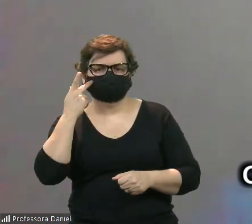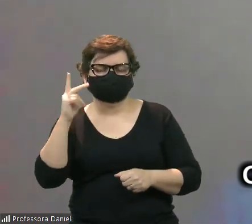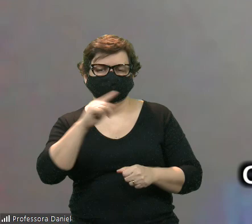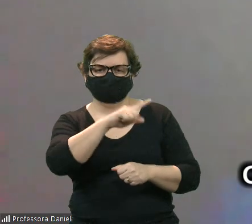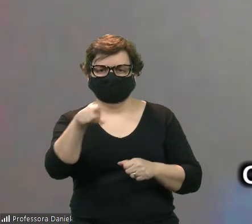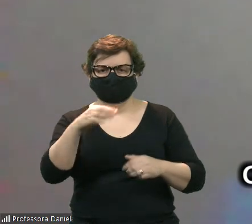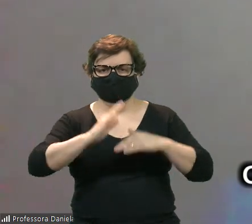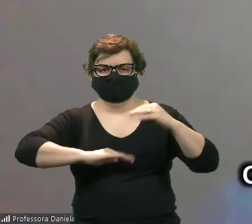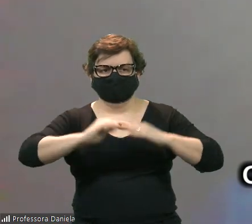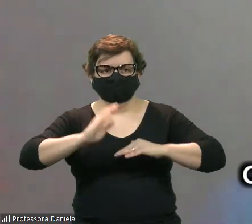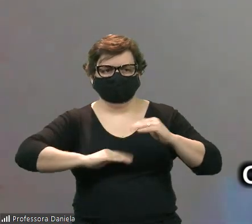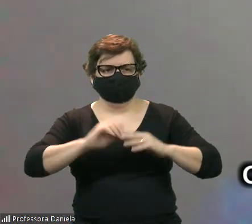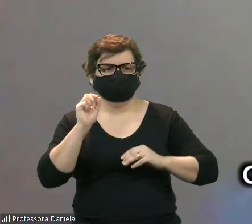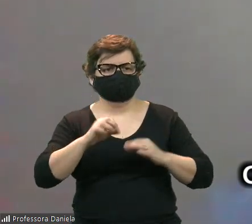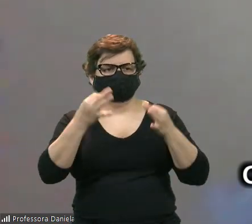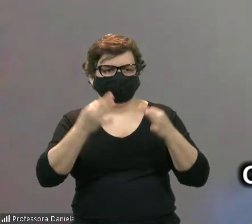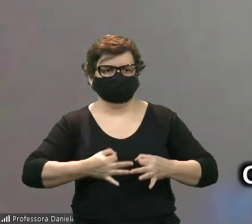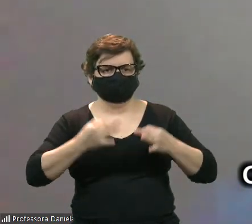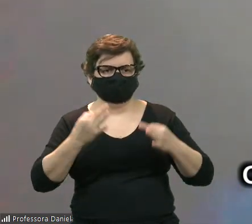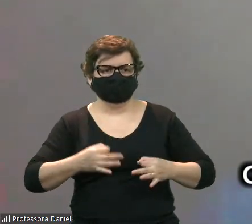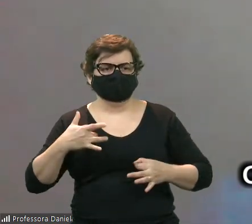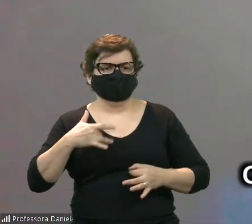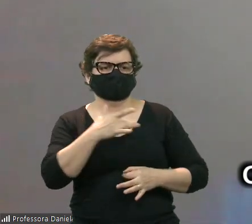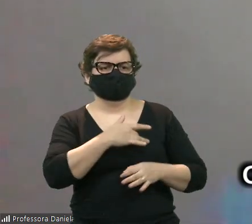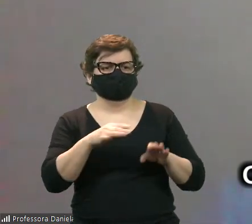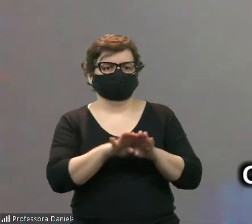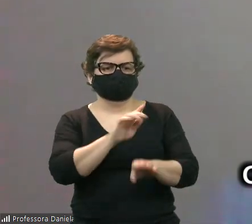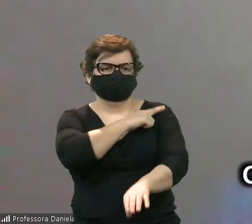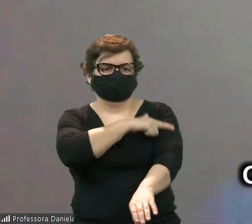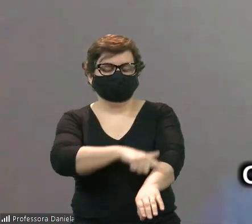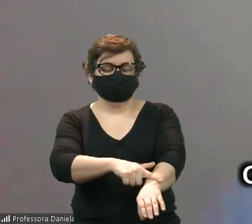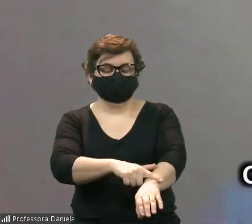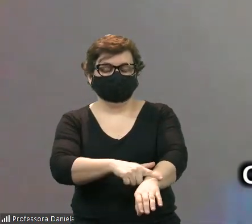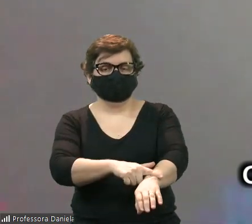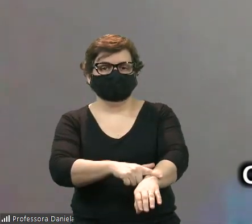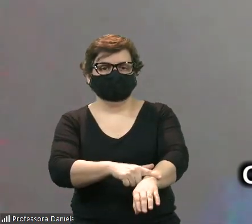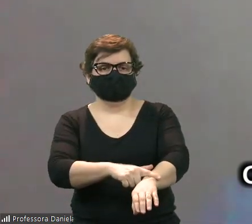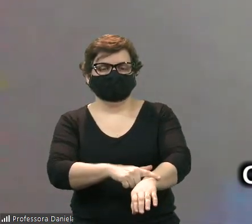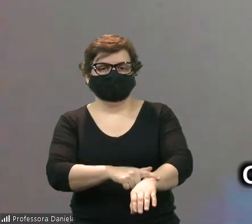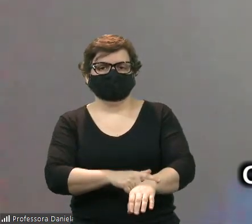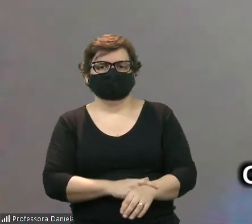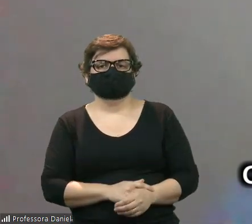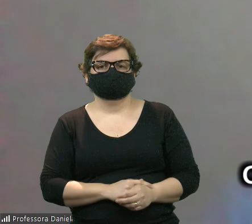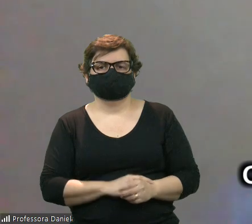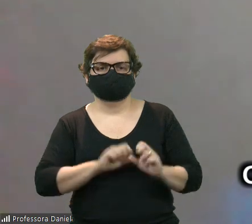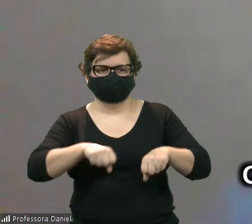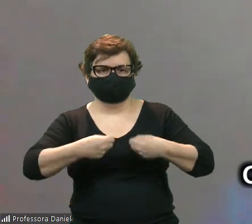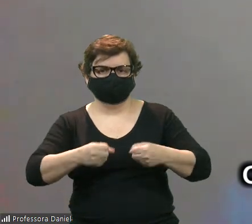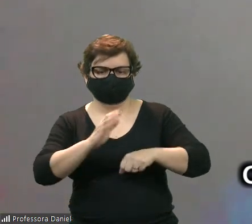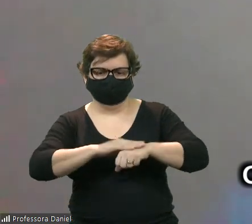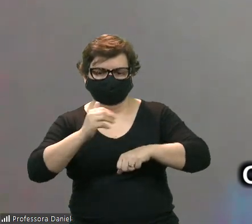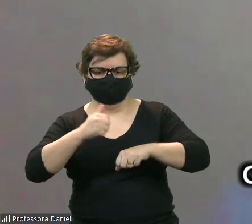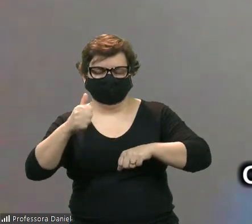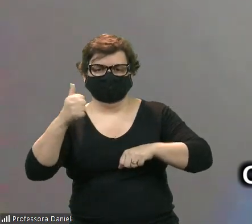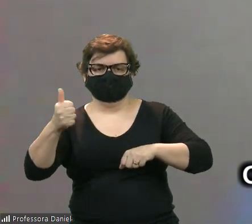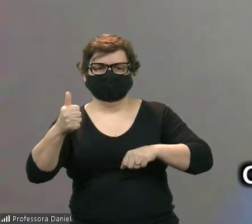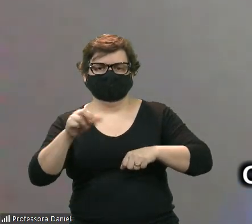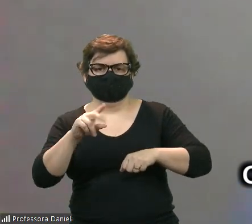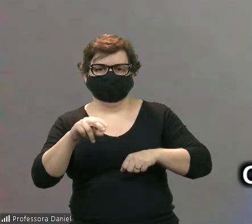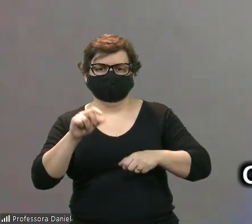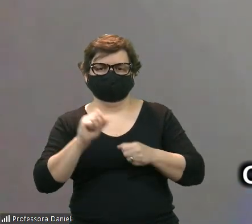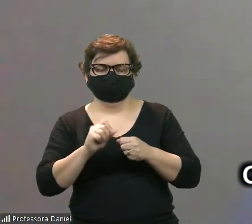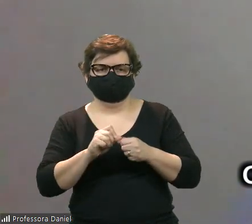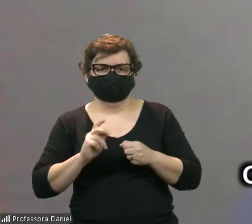profissionais que, com certeza, tanto os da saúde quanto os da educação, estão dando o melhor de si, como sempre